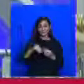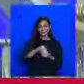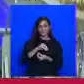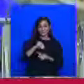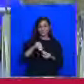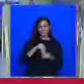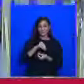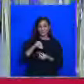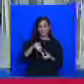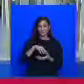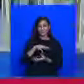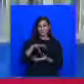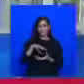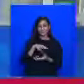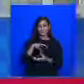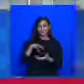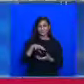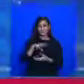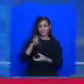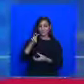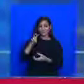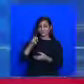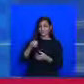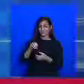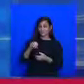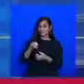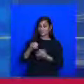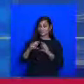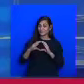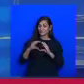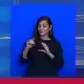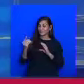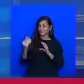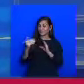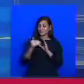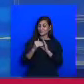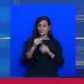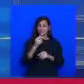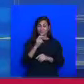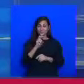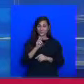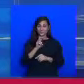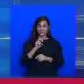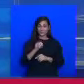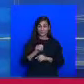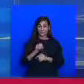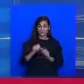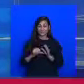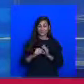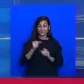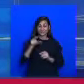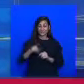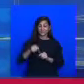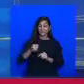Globo recarregado, embaralhando 50 bolas numeradas de 0 a 50. Vamos chamar o primeiro número.